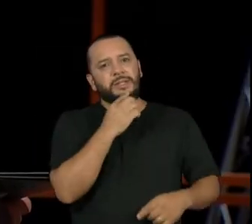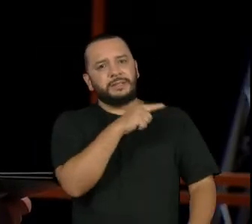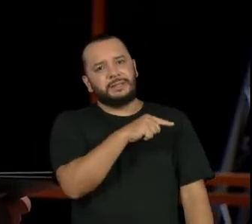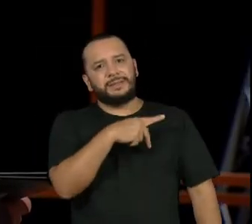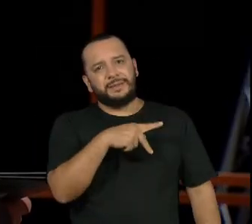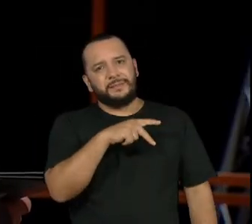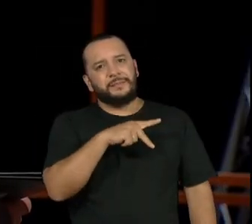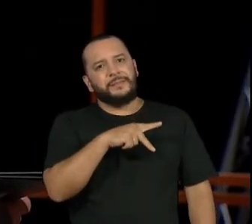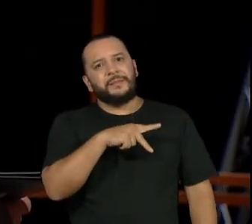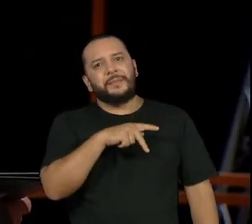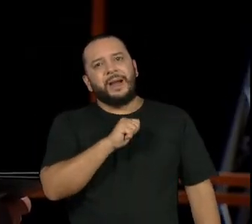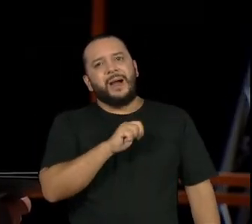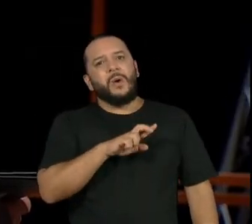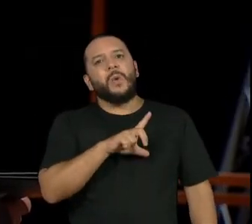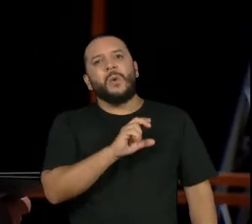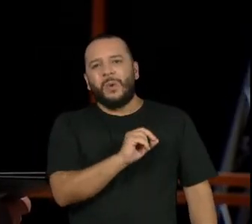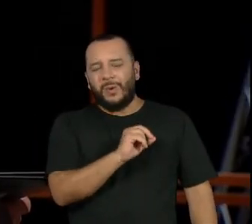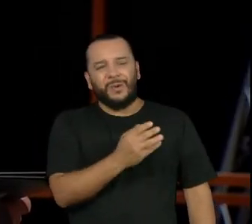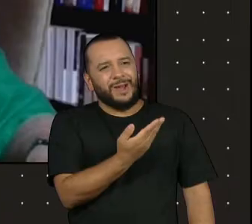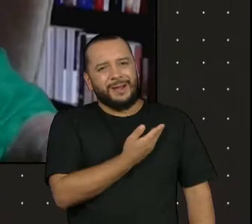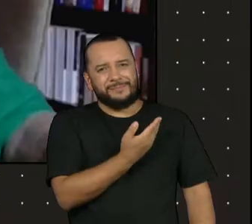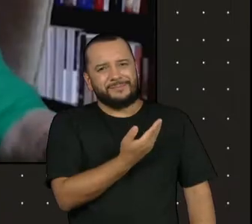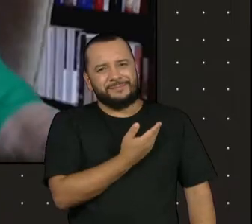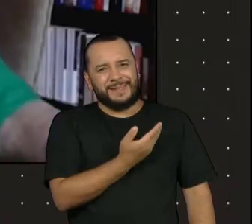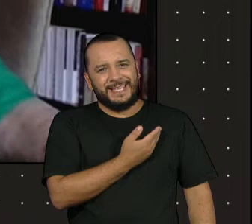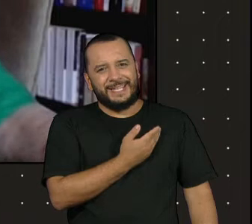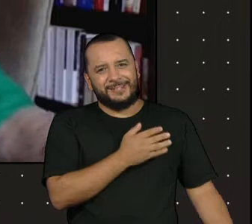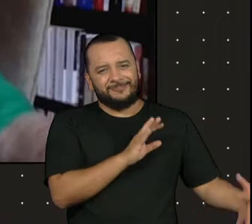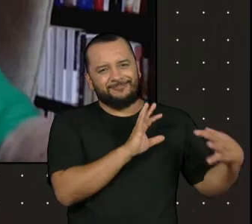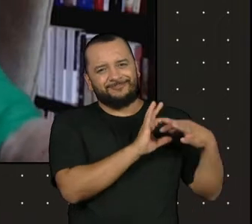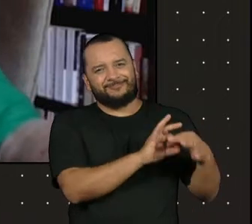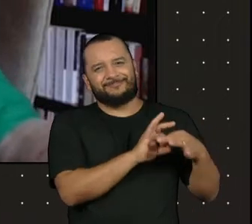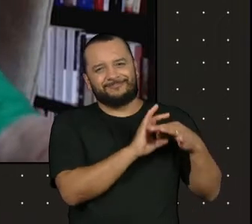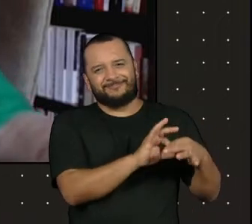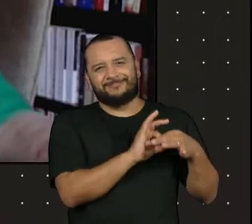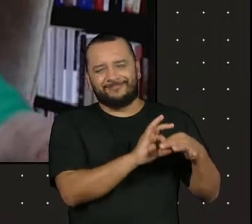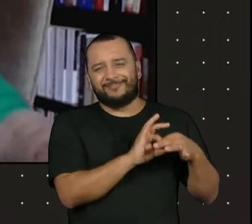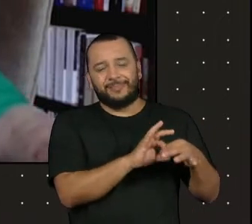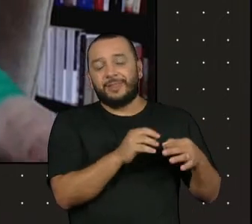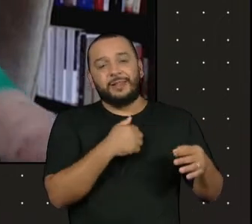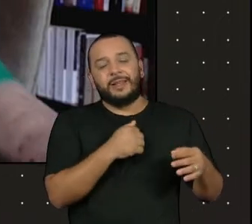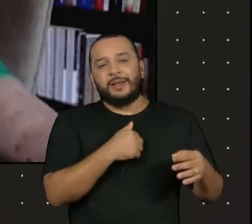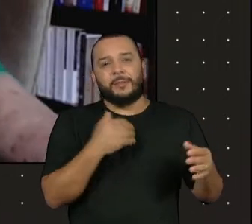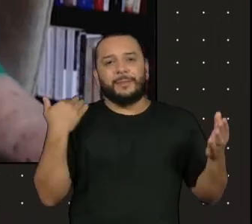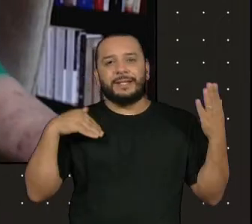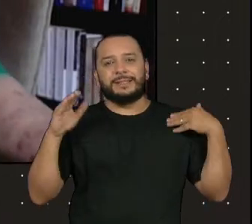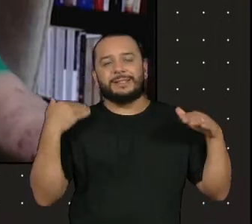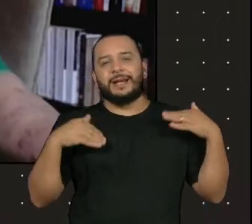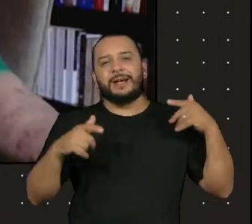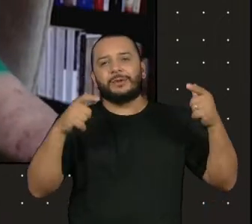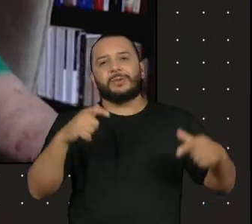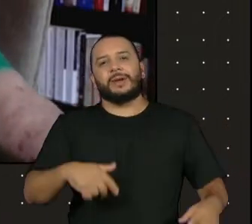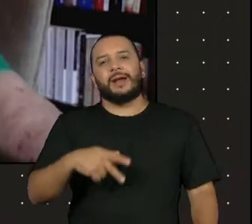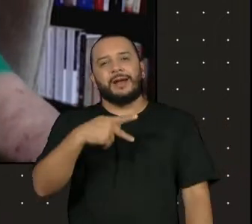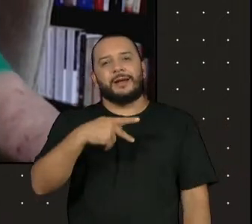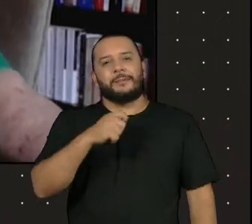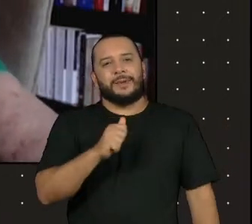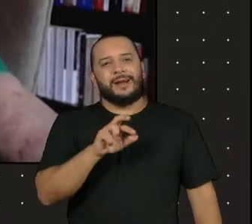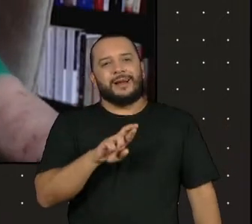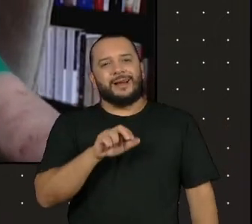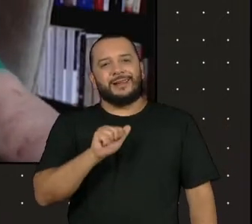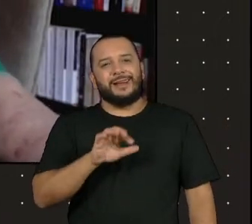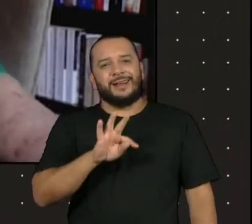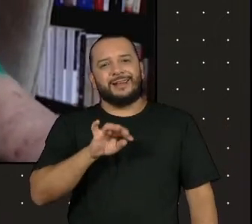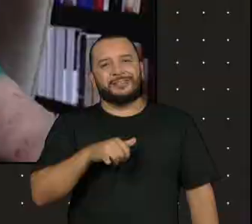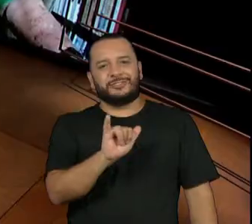Aí ficamos super amigos, ele me levava para Paraty nos fins de semana, e ele e o